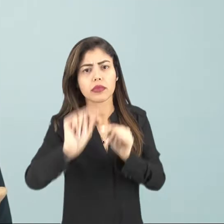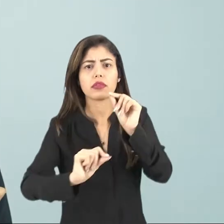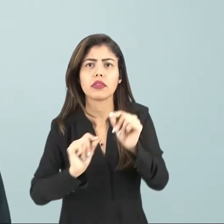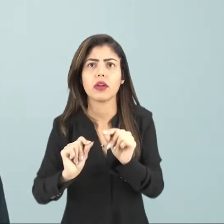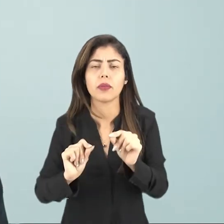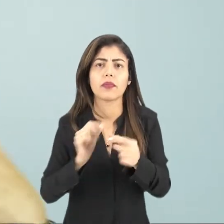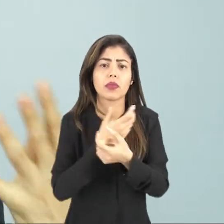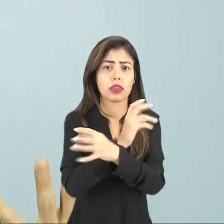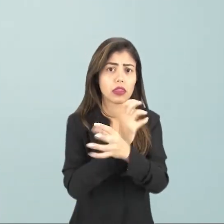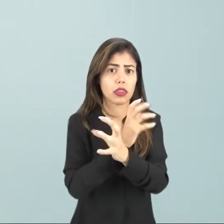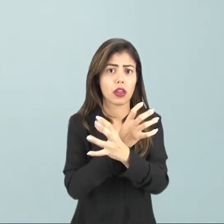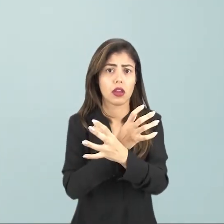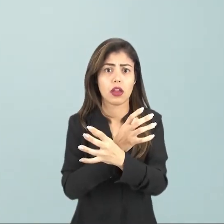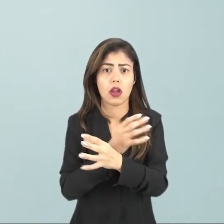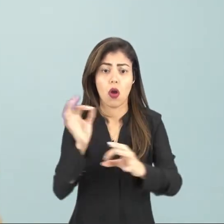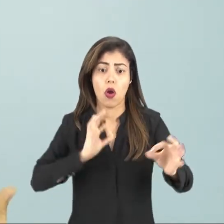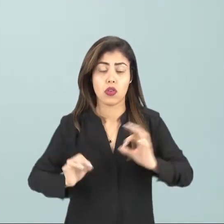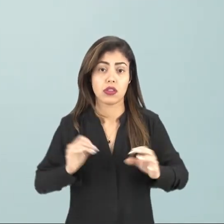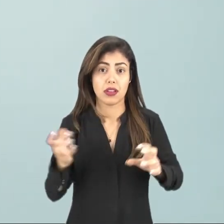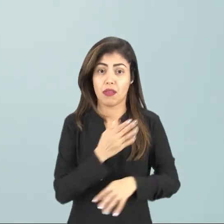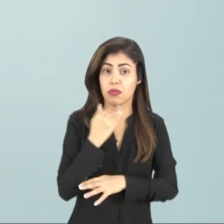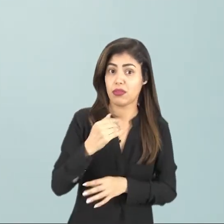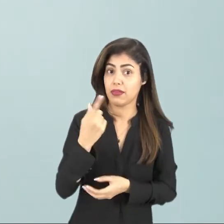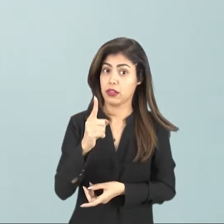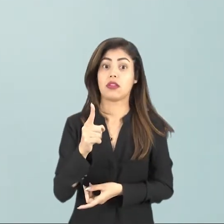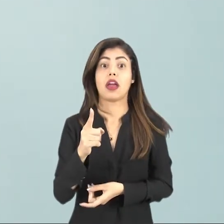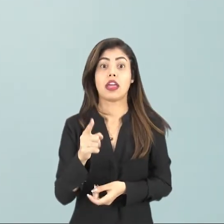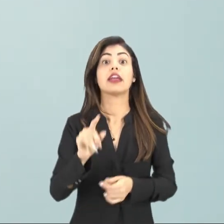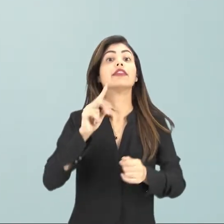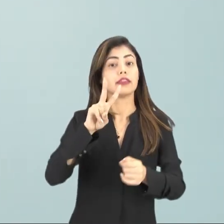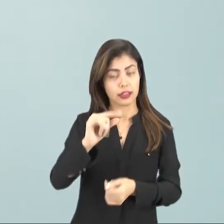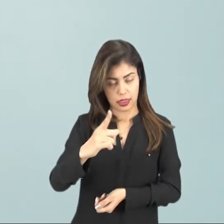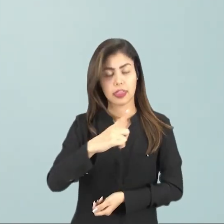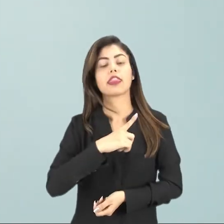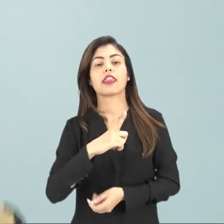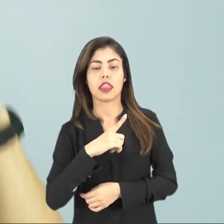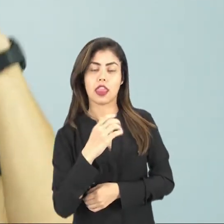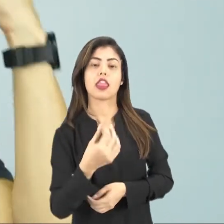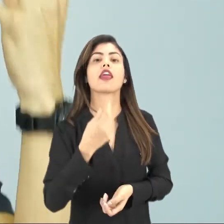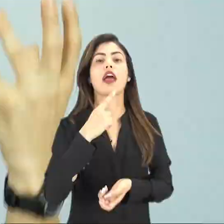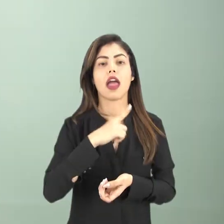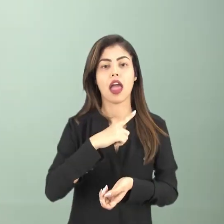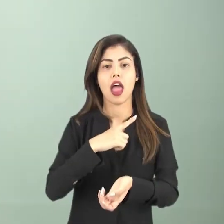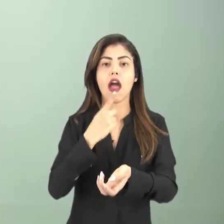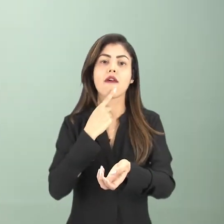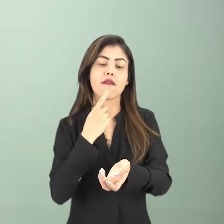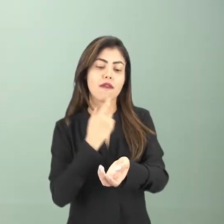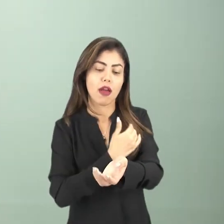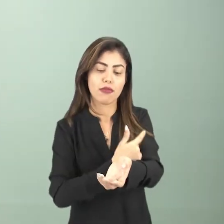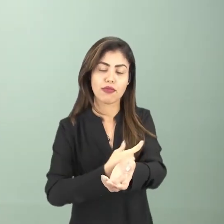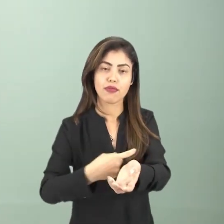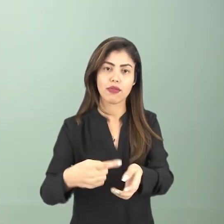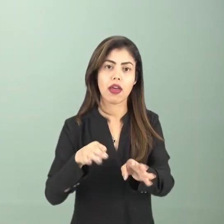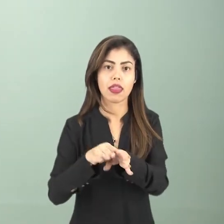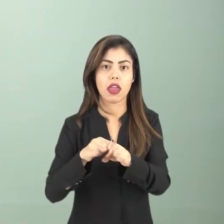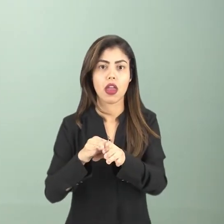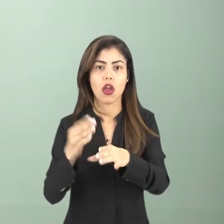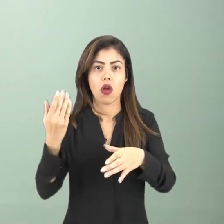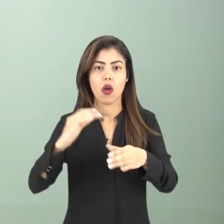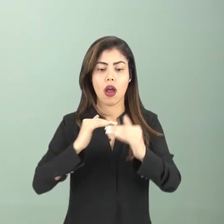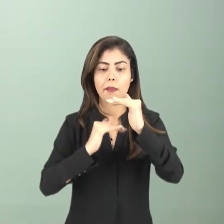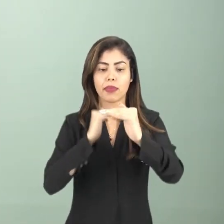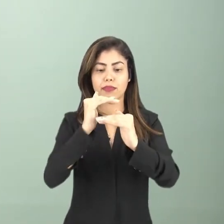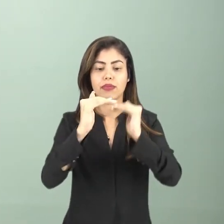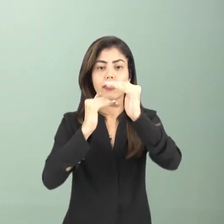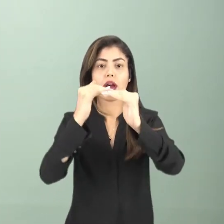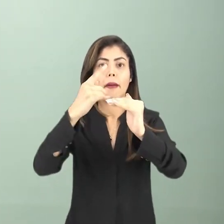não são órgãos mortos, órgãos sem vida, são vascularizados, possuem uma camada, né, que os protege, chamada